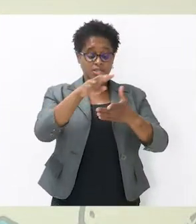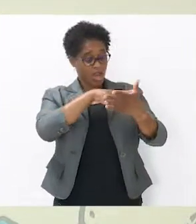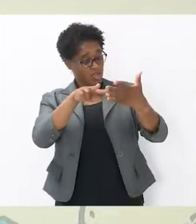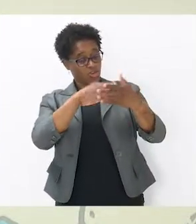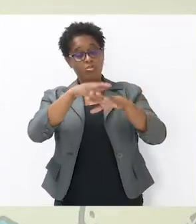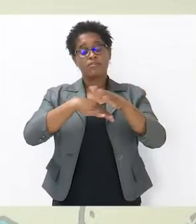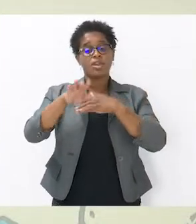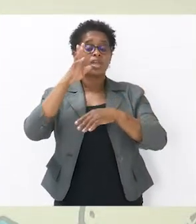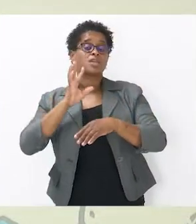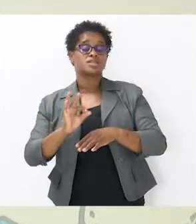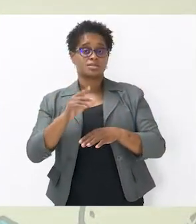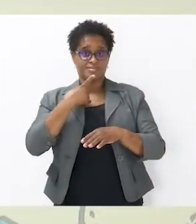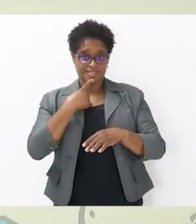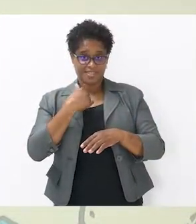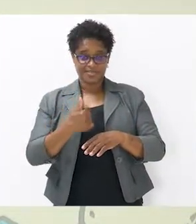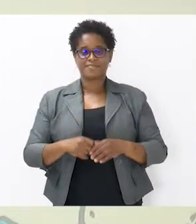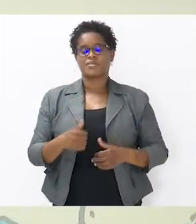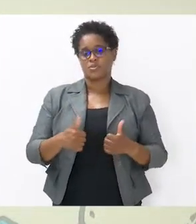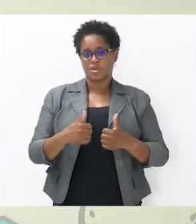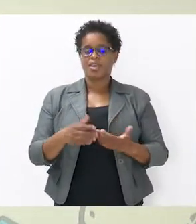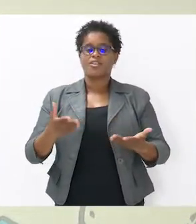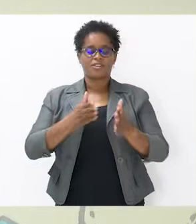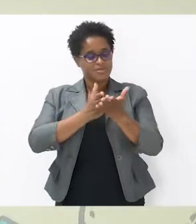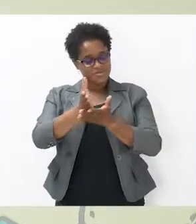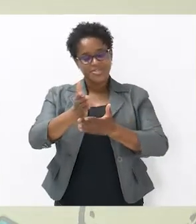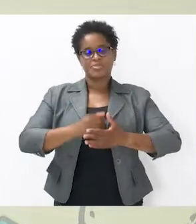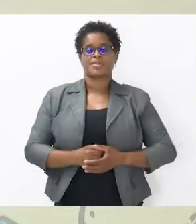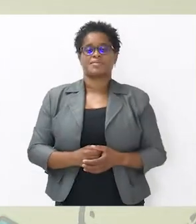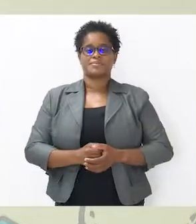foi feita assim, certo? Muito bem, então vamos continuar.